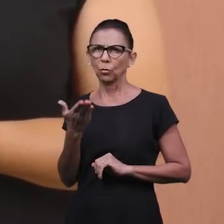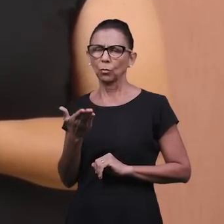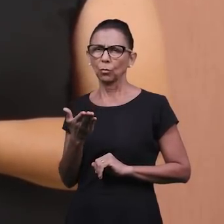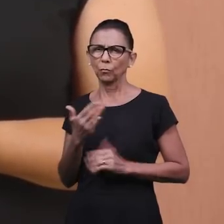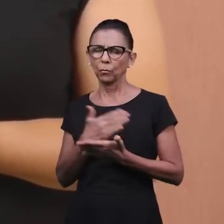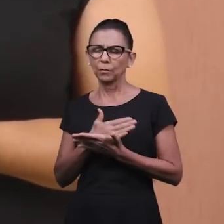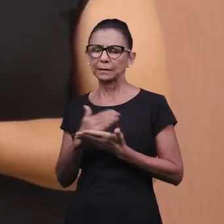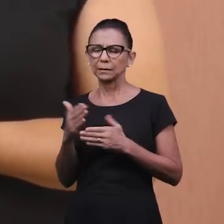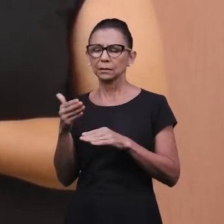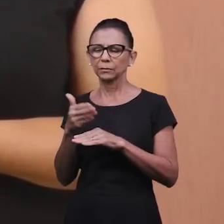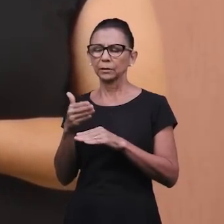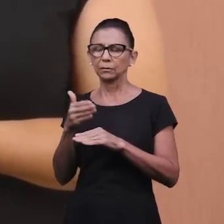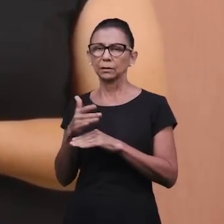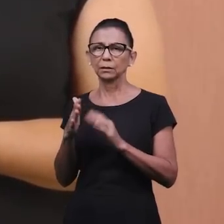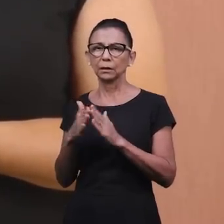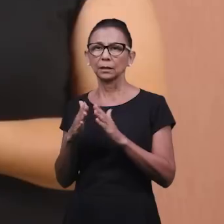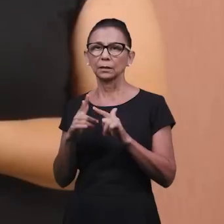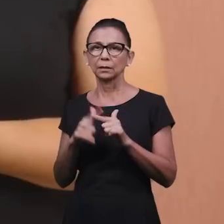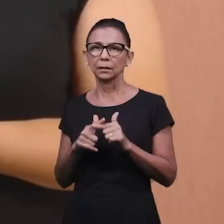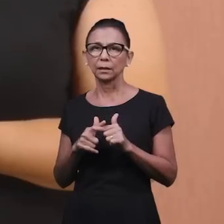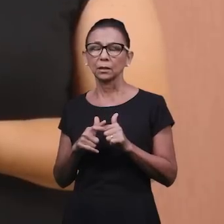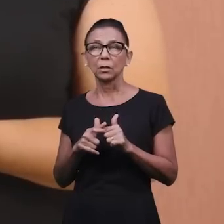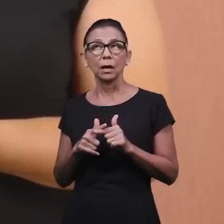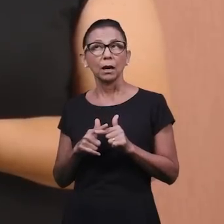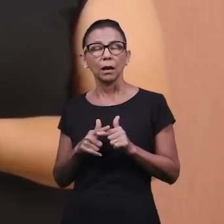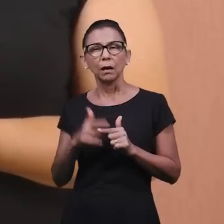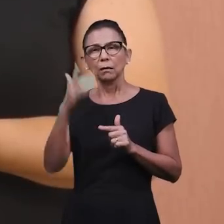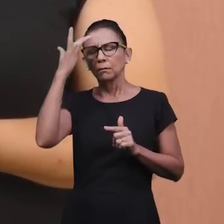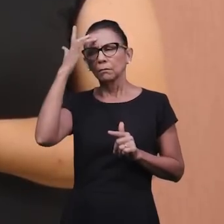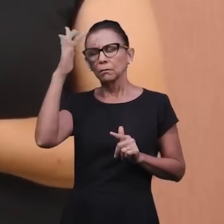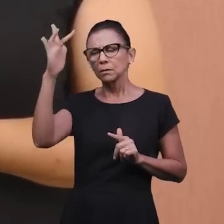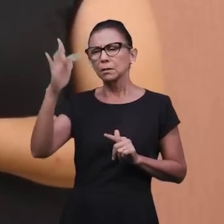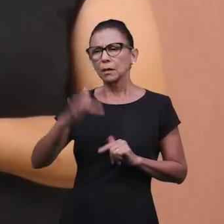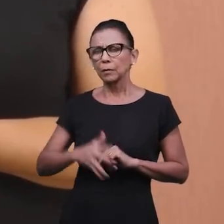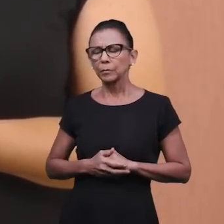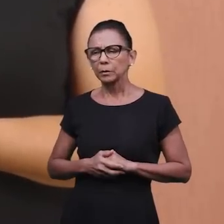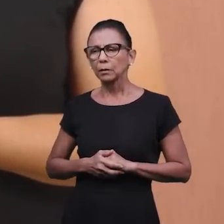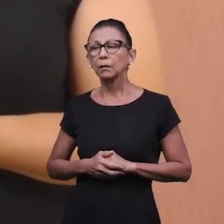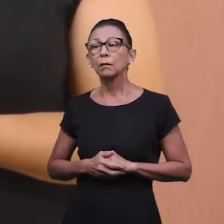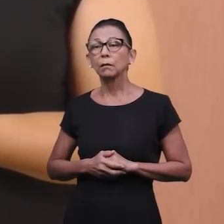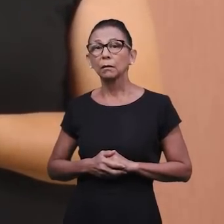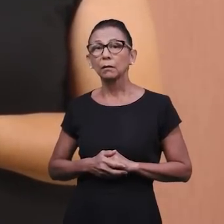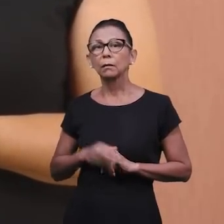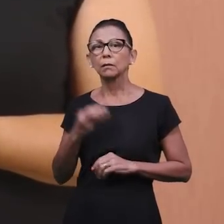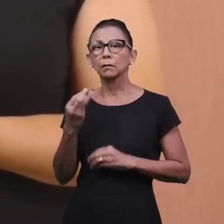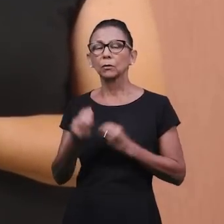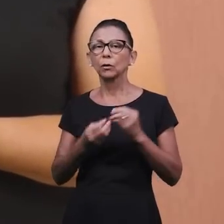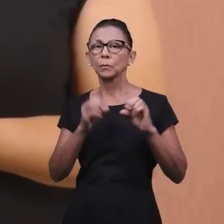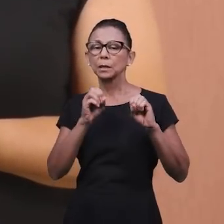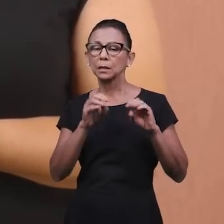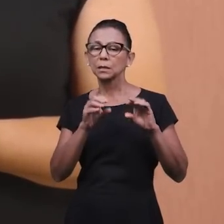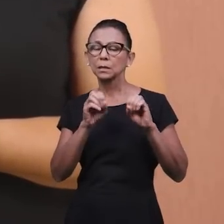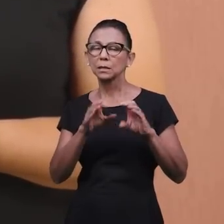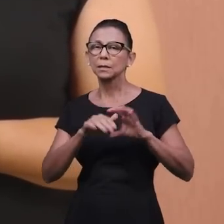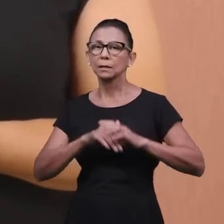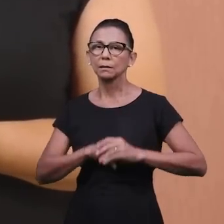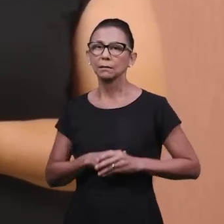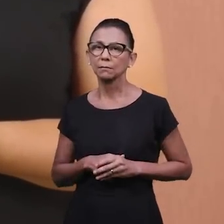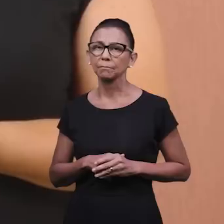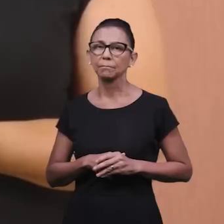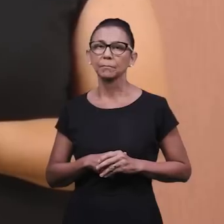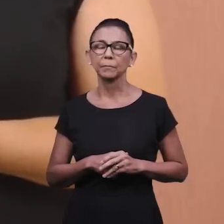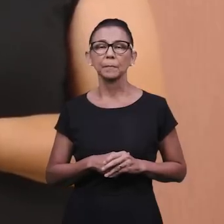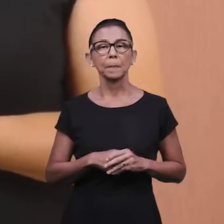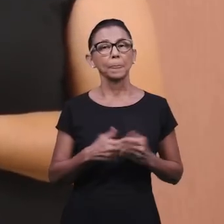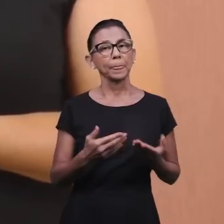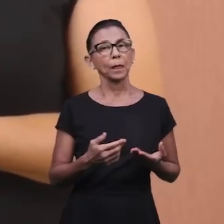memória visual da palavra de Deus. Sim. Então a gente precisa ensinar isso para eles. E aí, os dirigentes de grupo, o obreiro